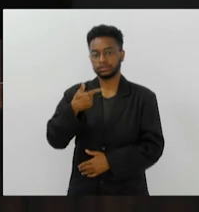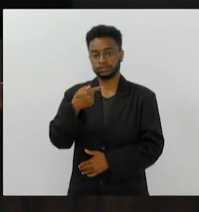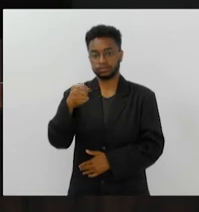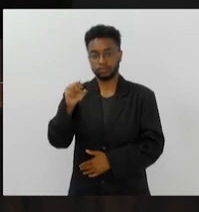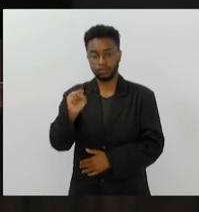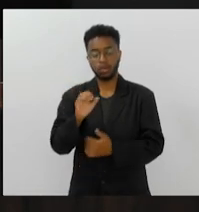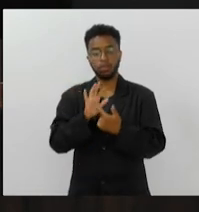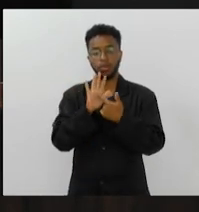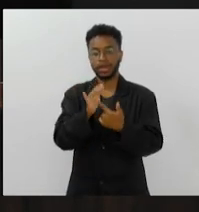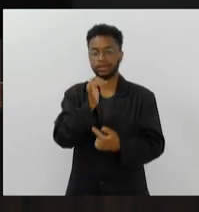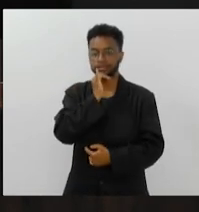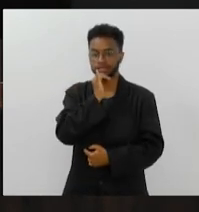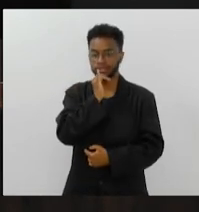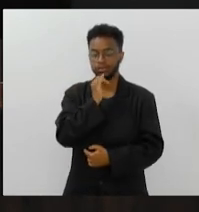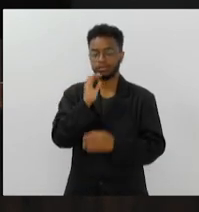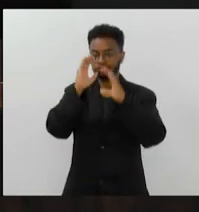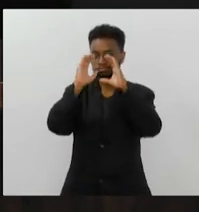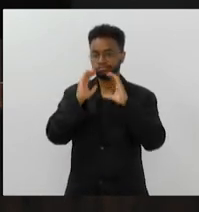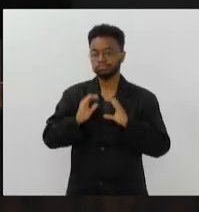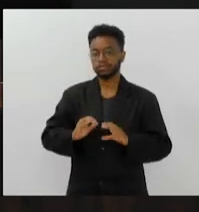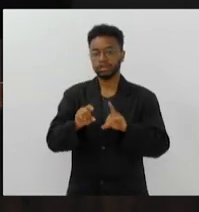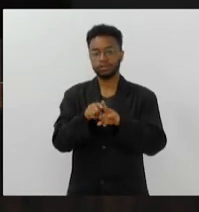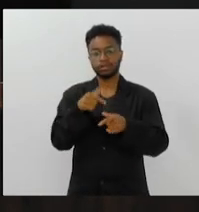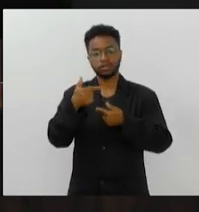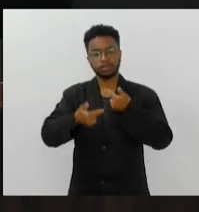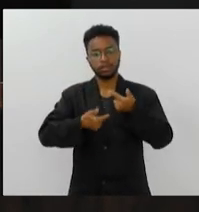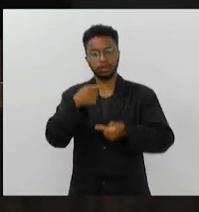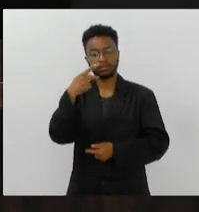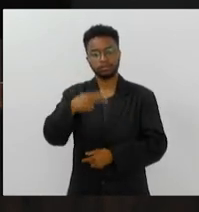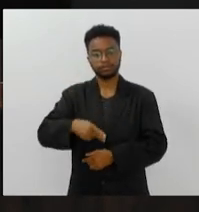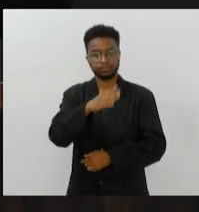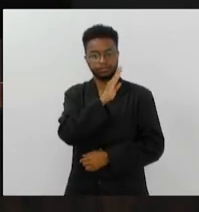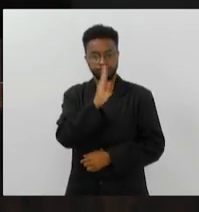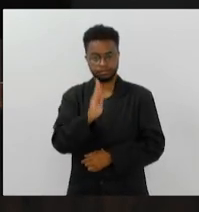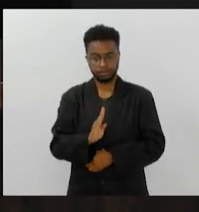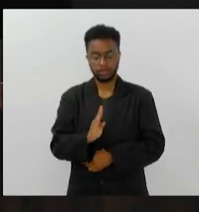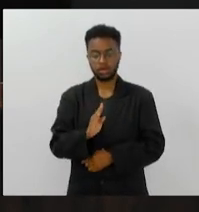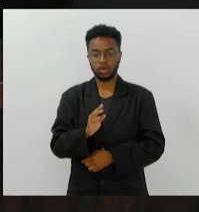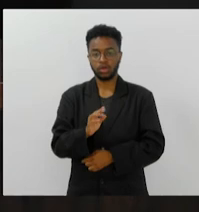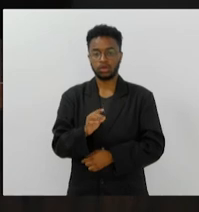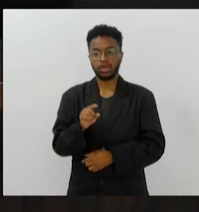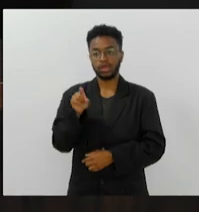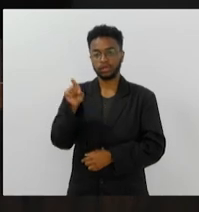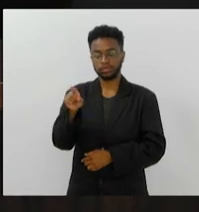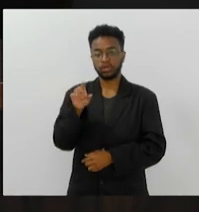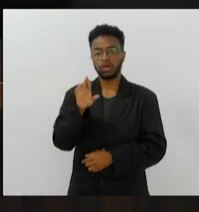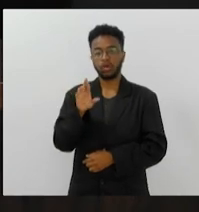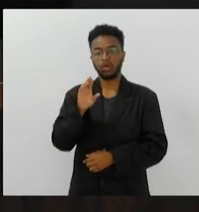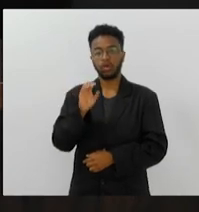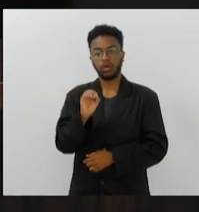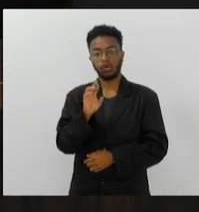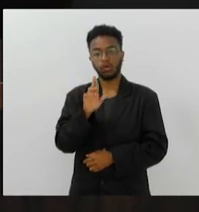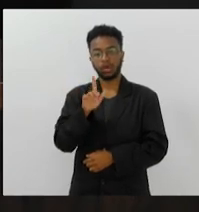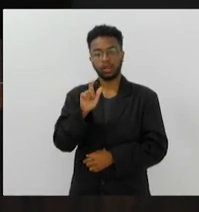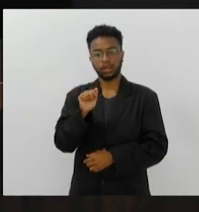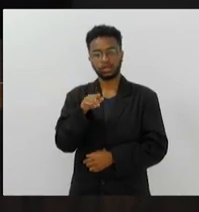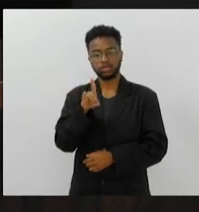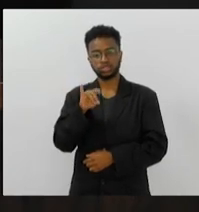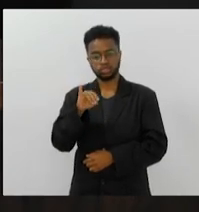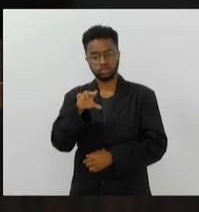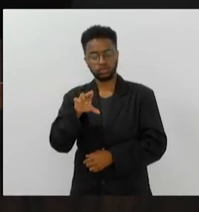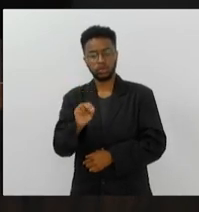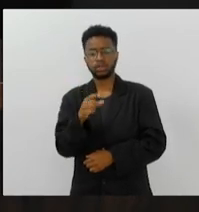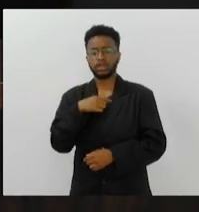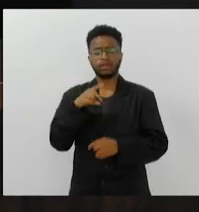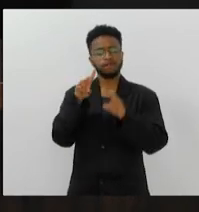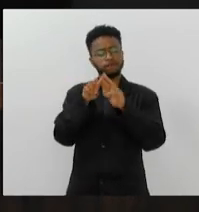de cidadão e trabalhador brasileiro. Seu Orlandino, como é carinhosamente conhecido, é um homem de visão.